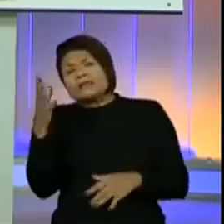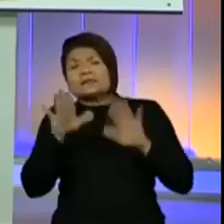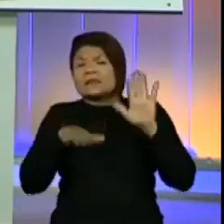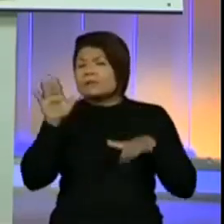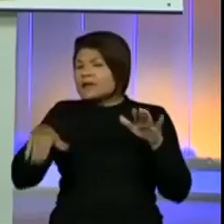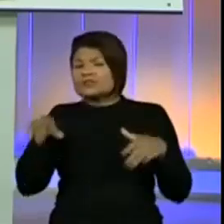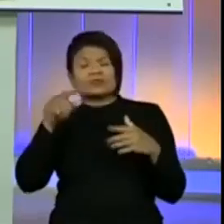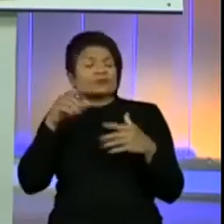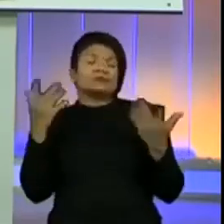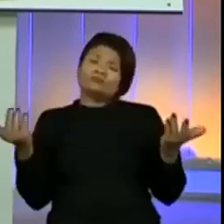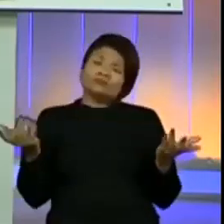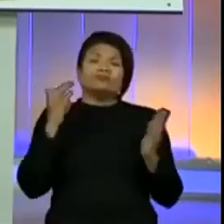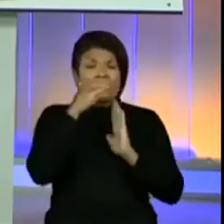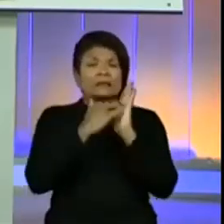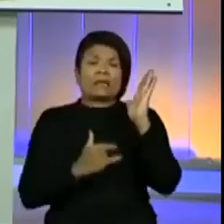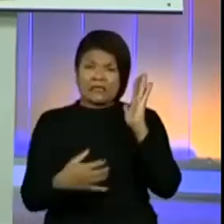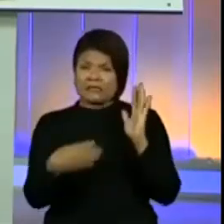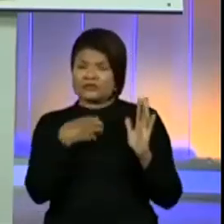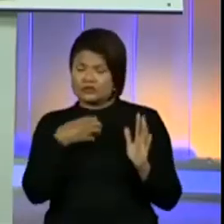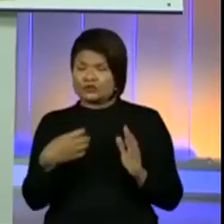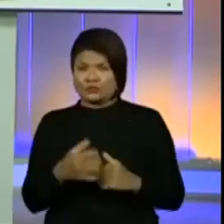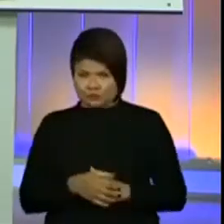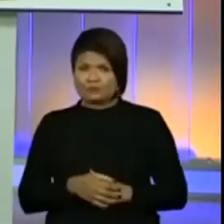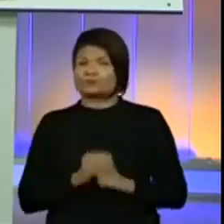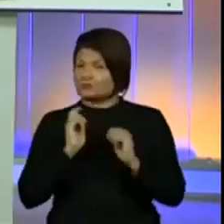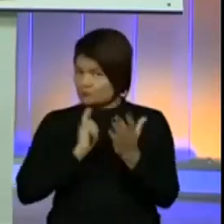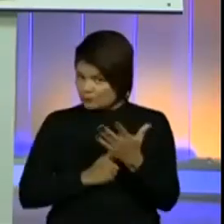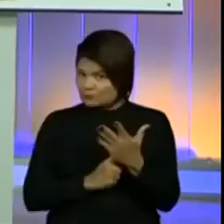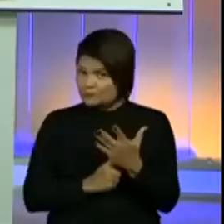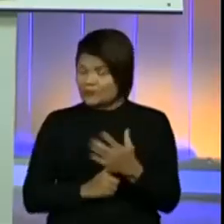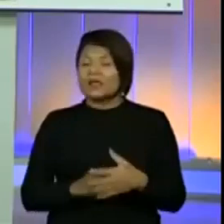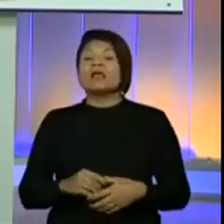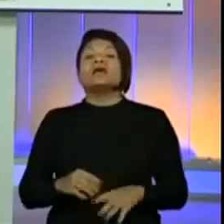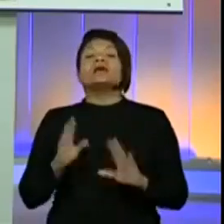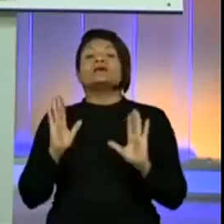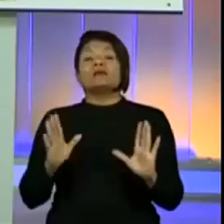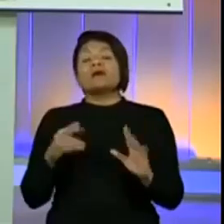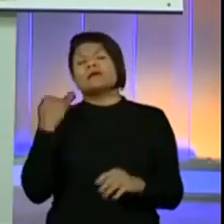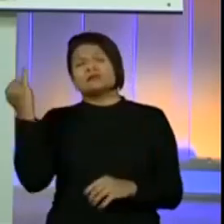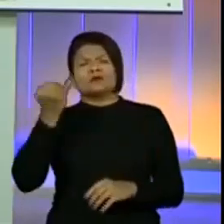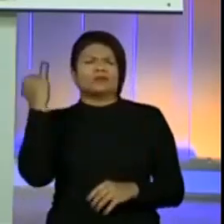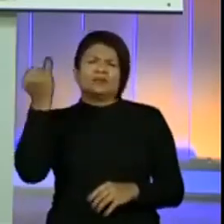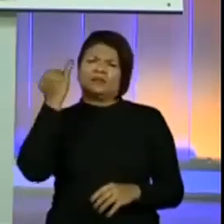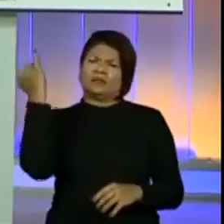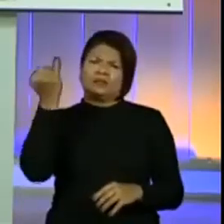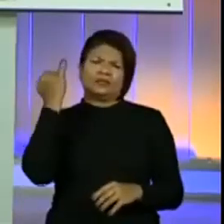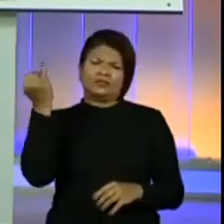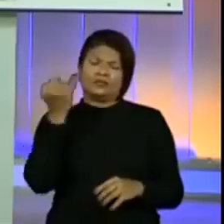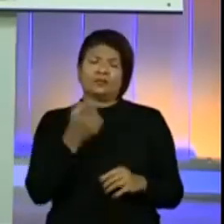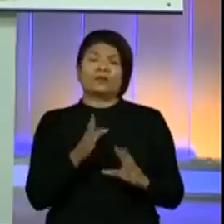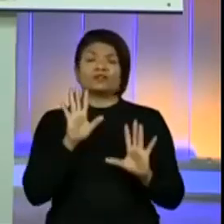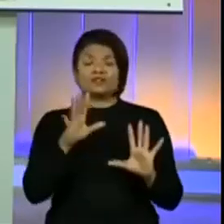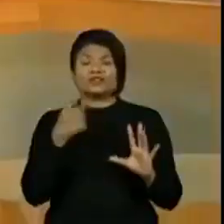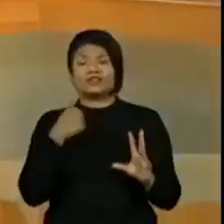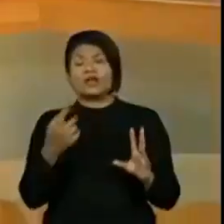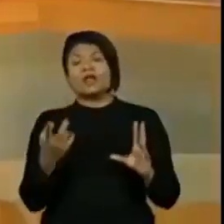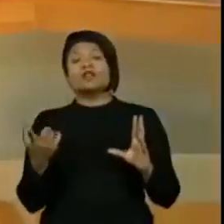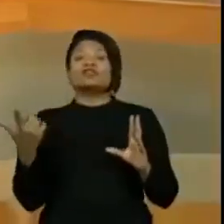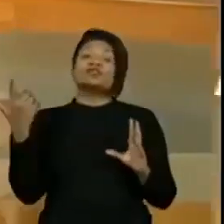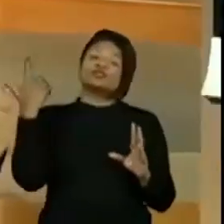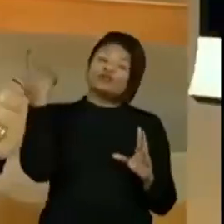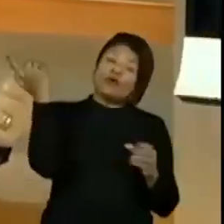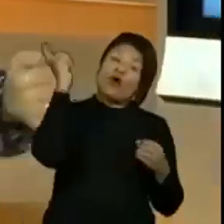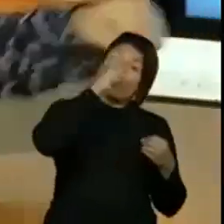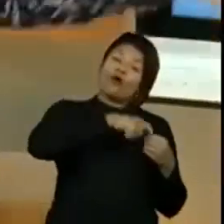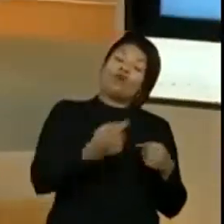em determinadas situações, combinado? E muito importante, para retomarmos aí o nosso sistema